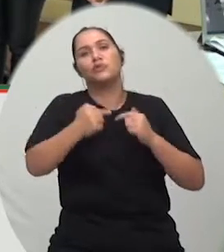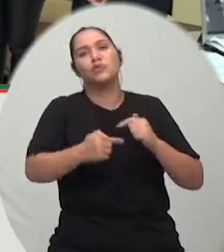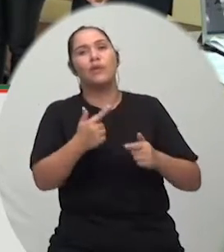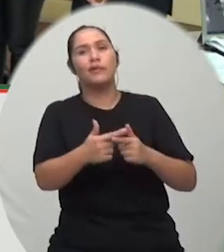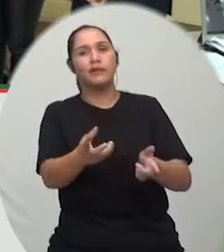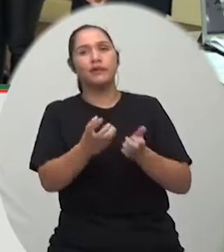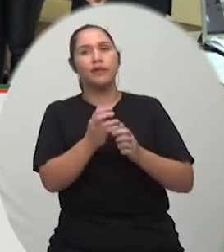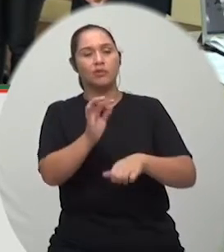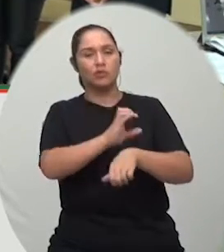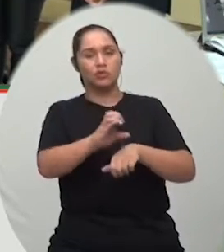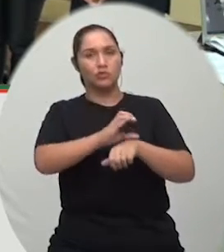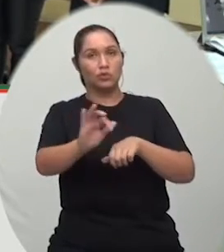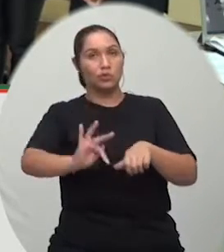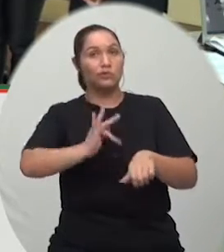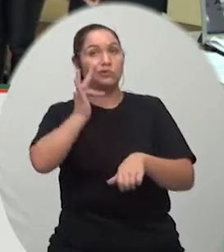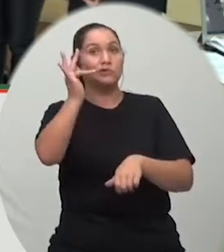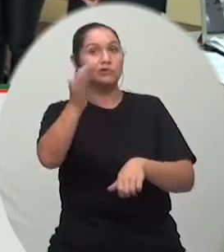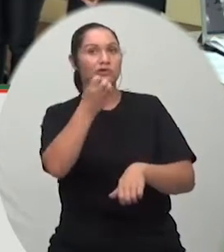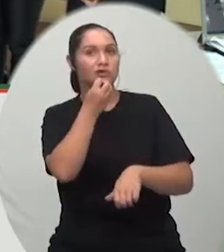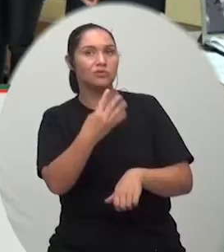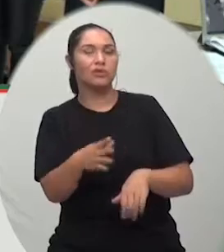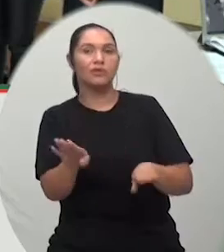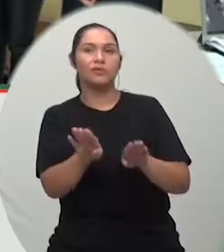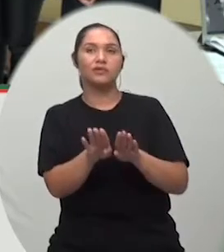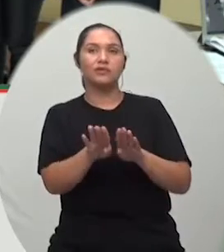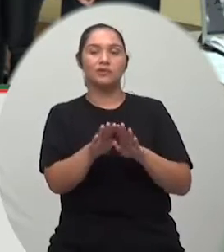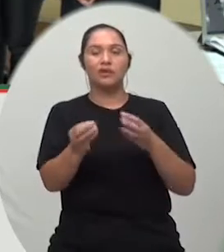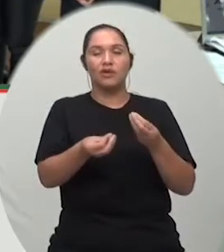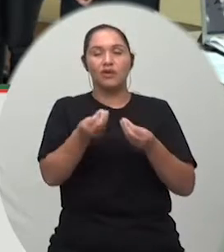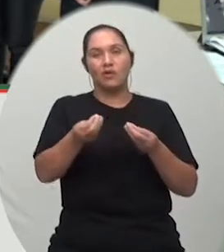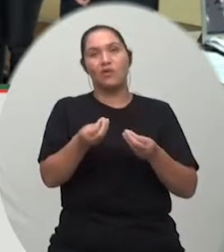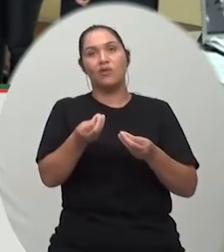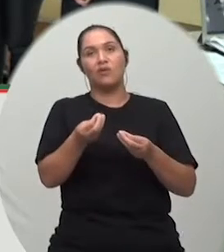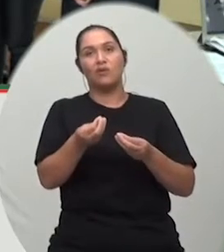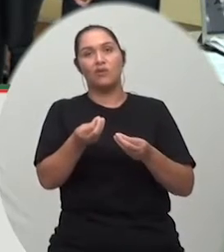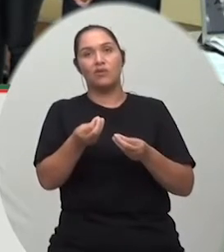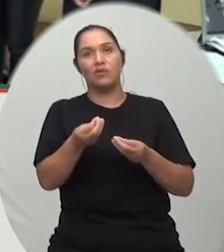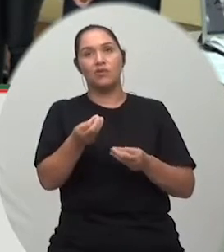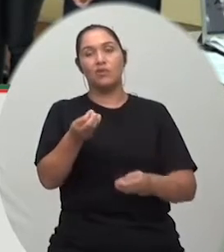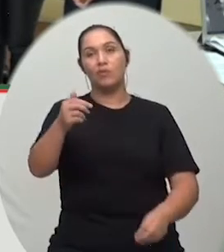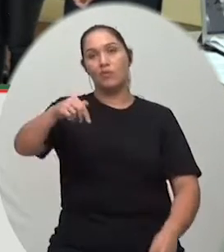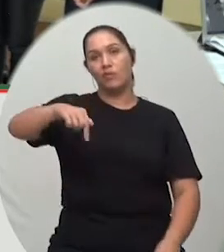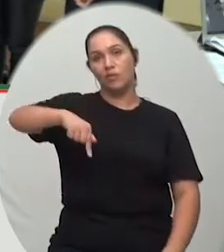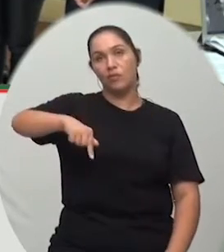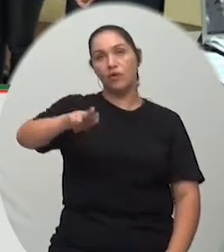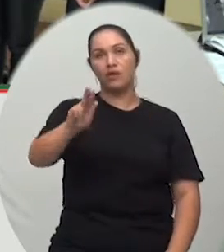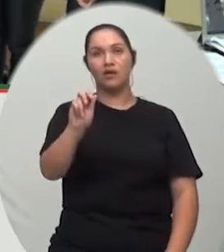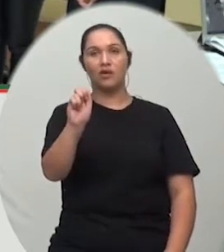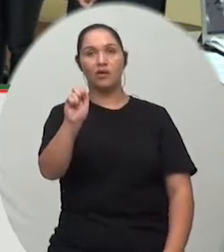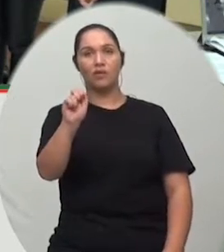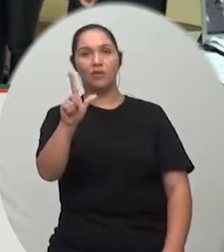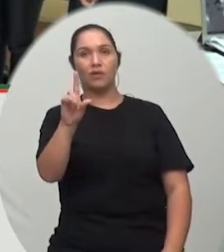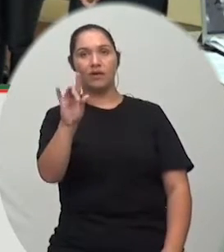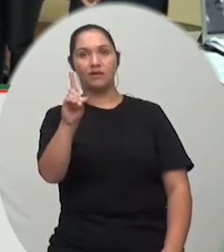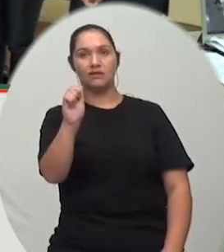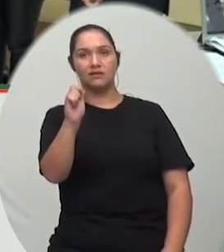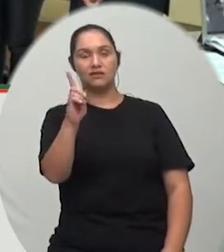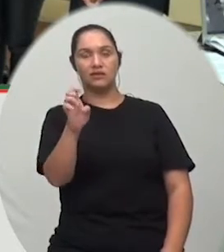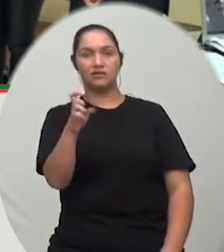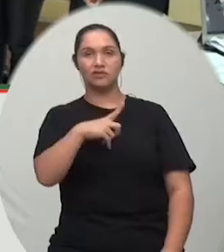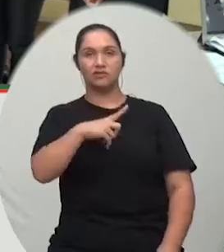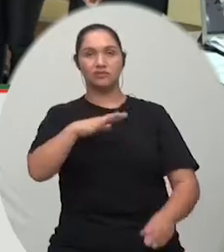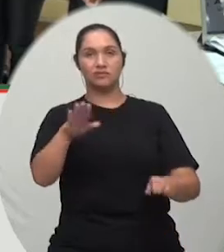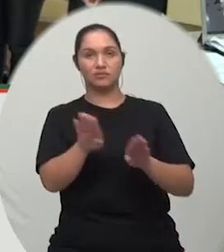futuro do nosso curso e a manutenção da qualidade do OAB Recomenda. Gostaria de agradecer também aqui a presença